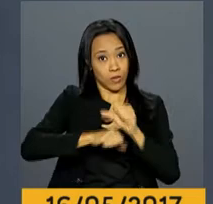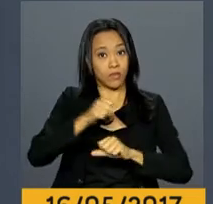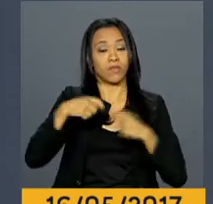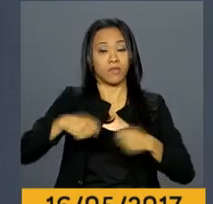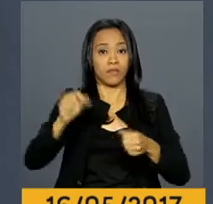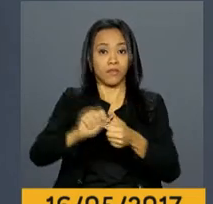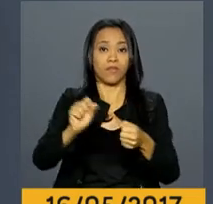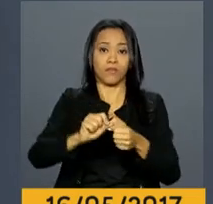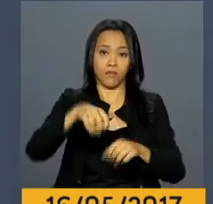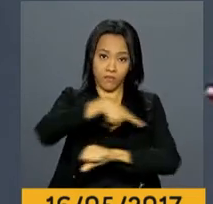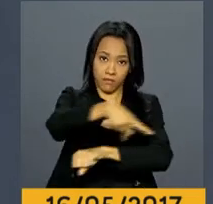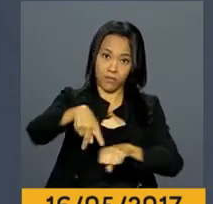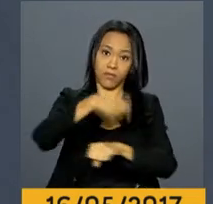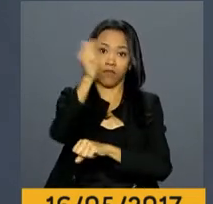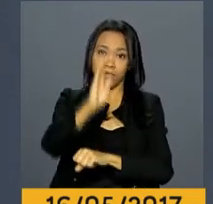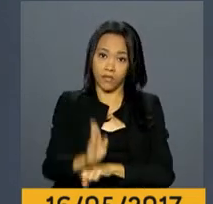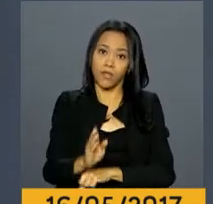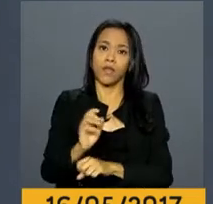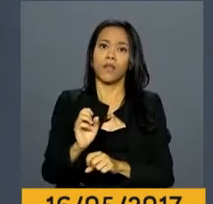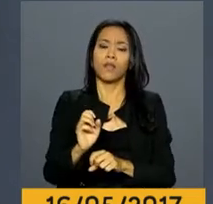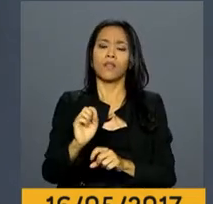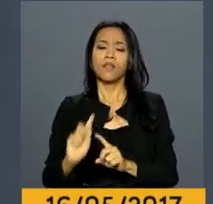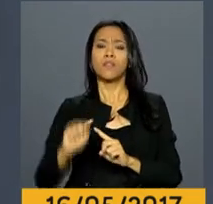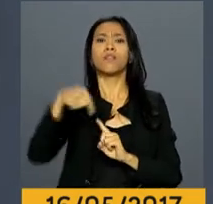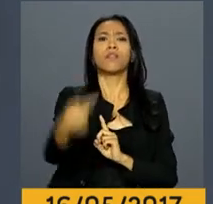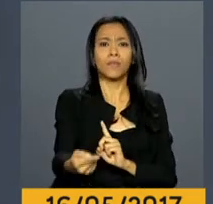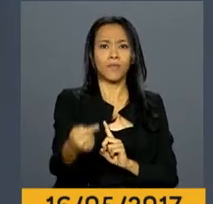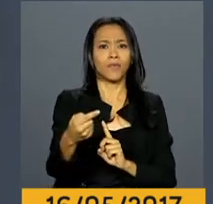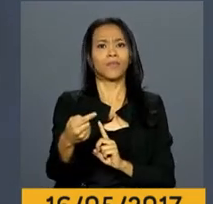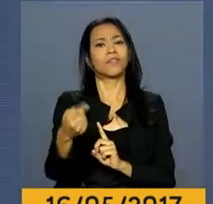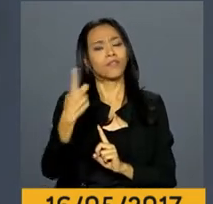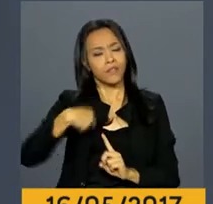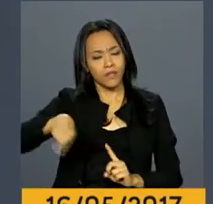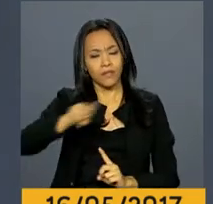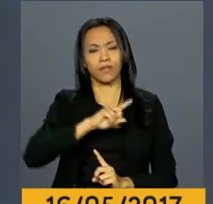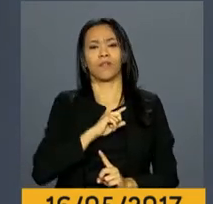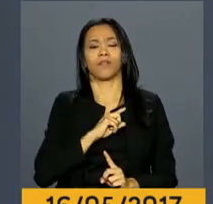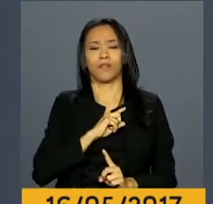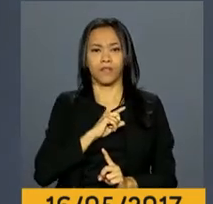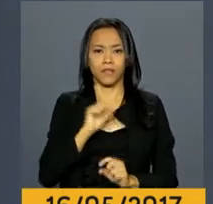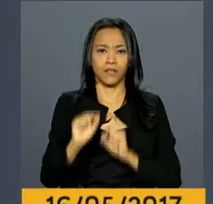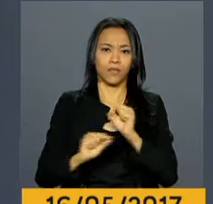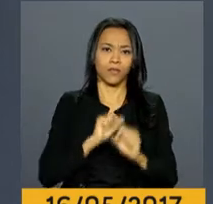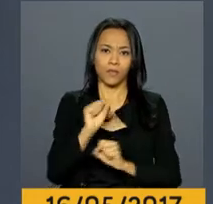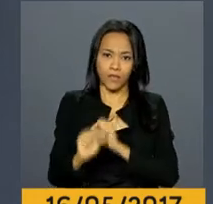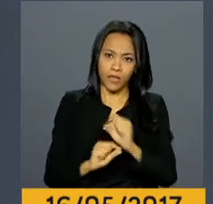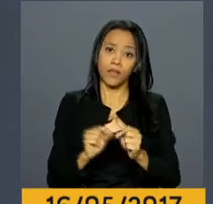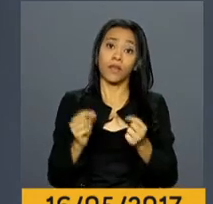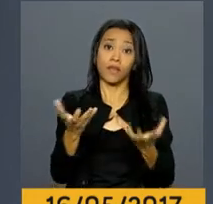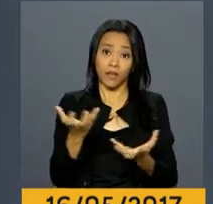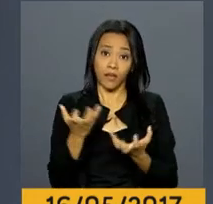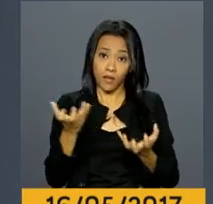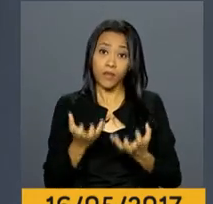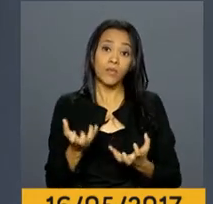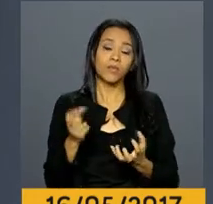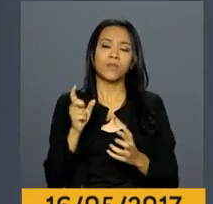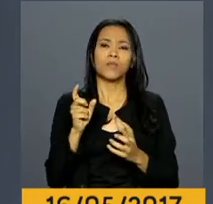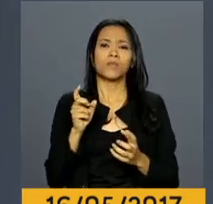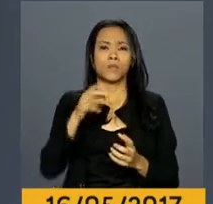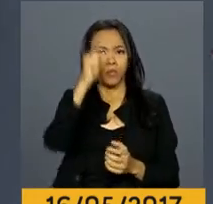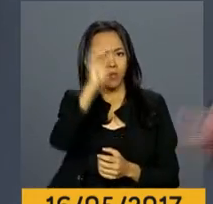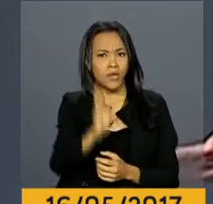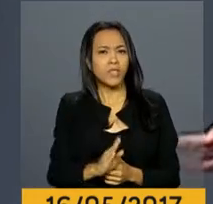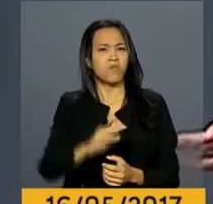Estado brasileiro, logo depois nós queríamos caminhar para instaurar no Brasil uma